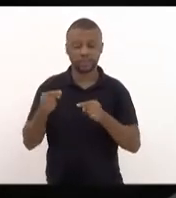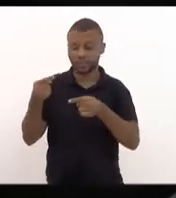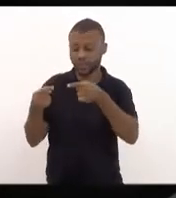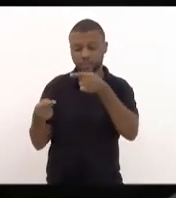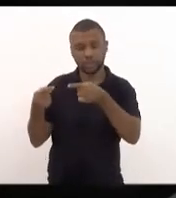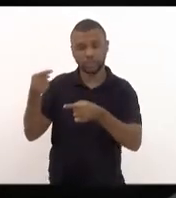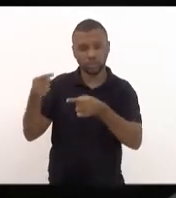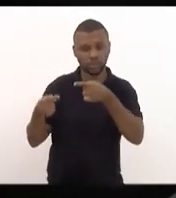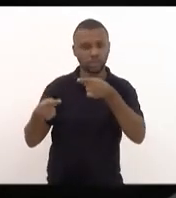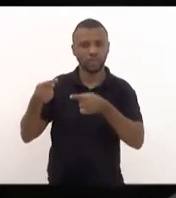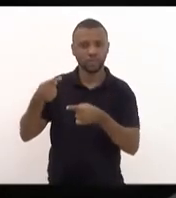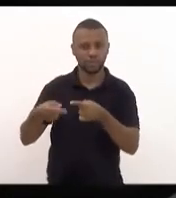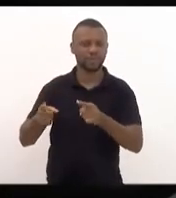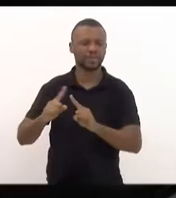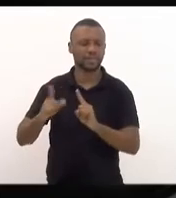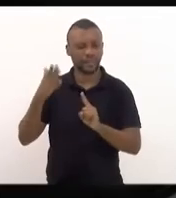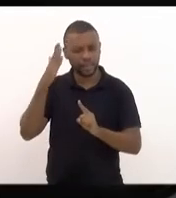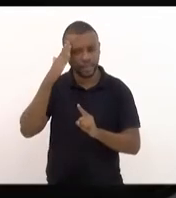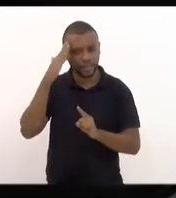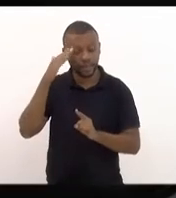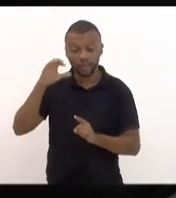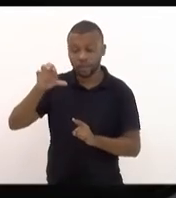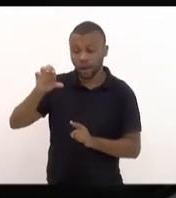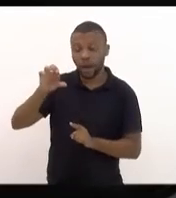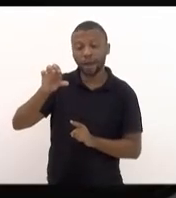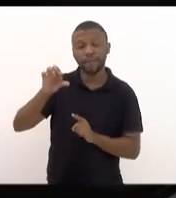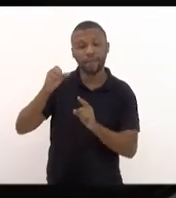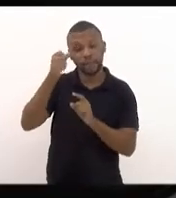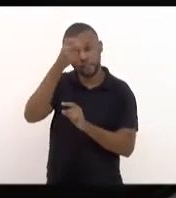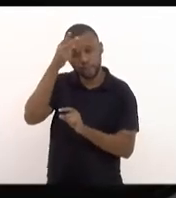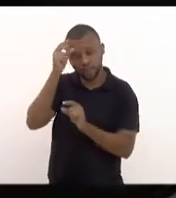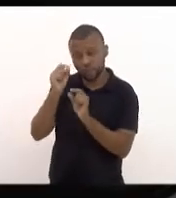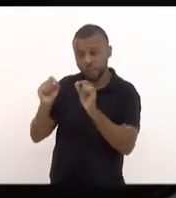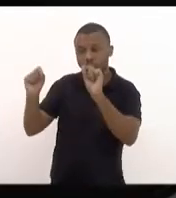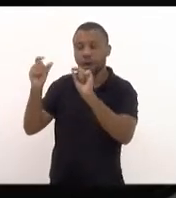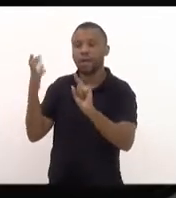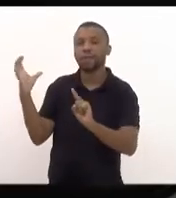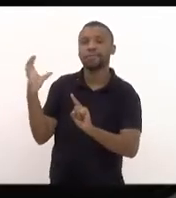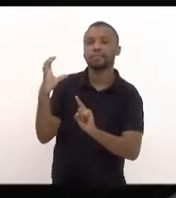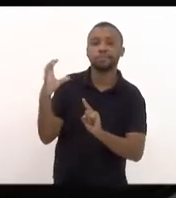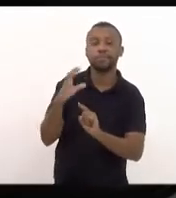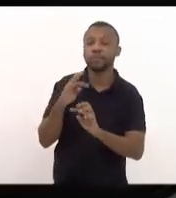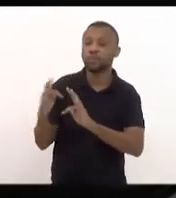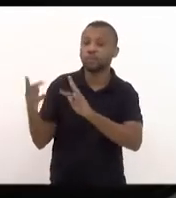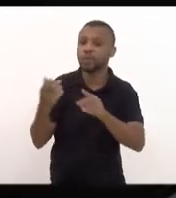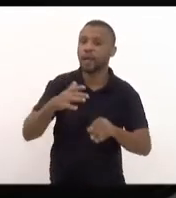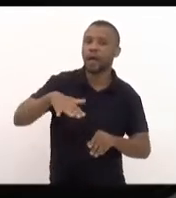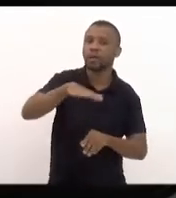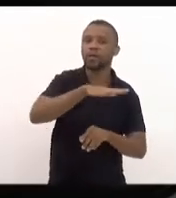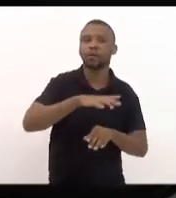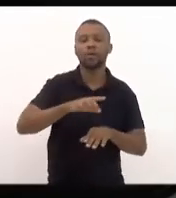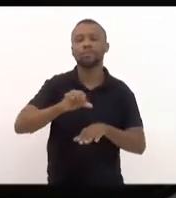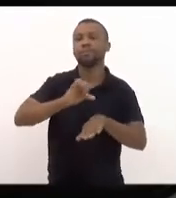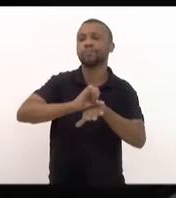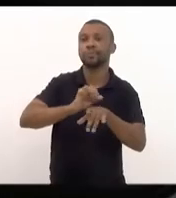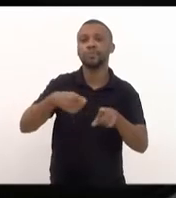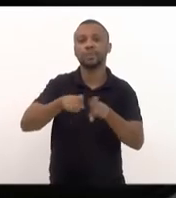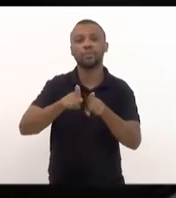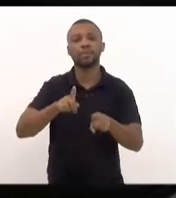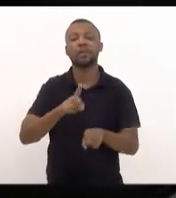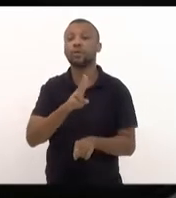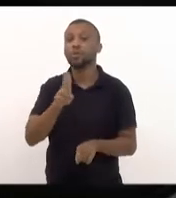ele, apesar de ele cruzar somente nove municípios, ele impacta toda a região metropolitana. Indubitavelmente. Impacta, inclusive, quem usa 493 para